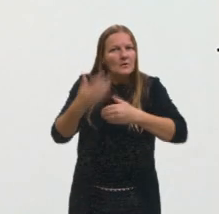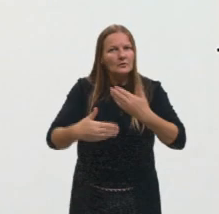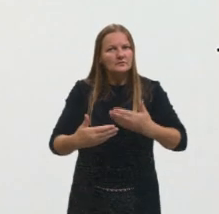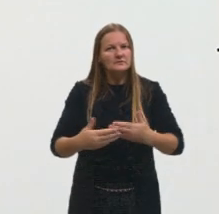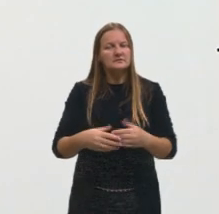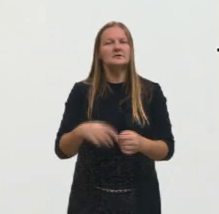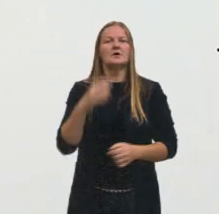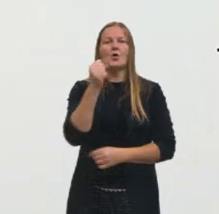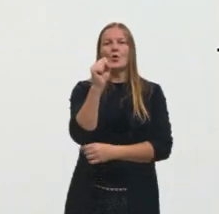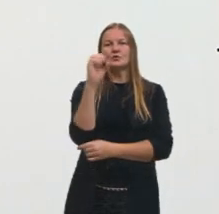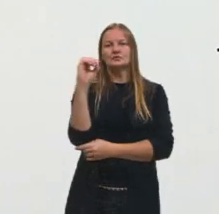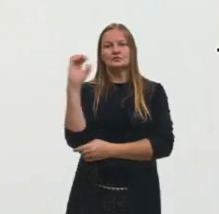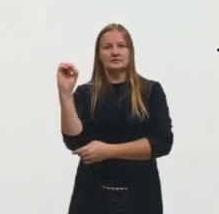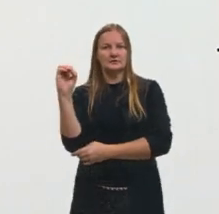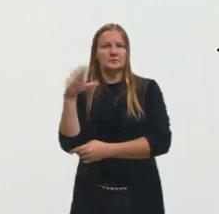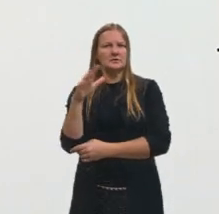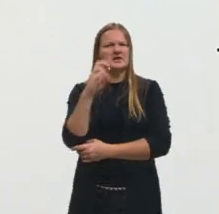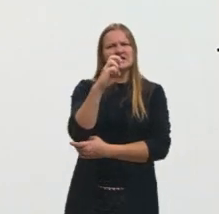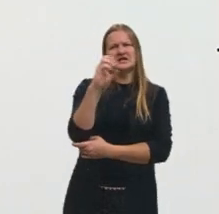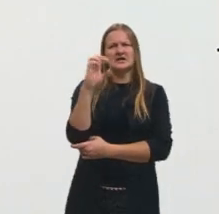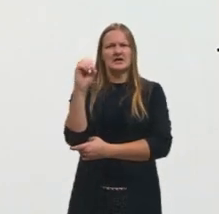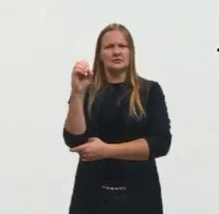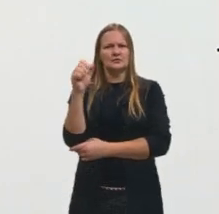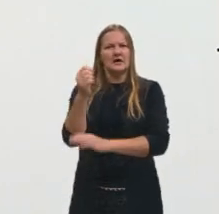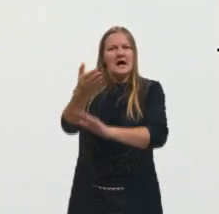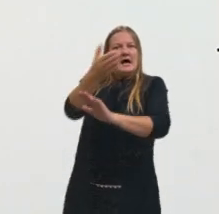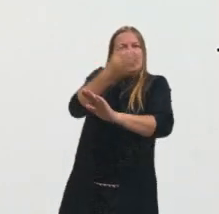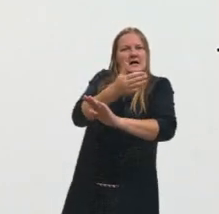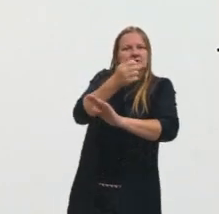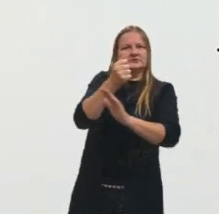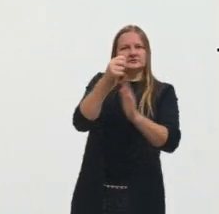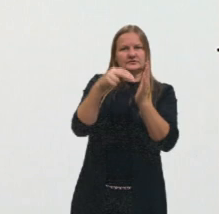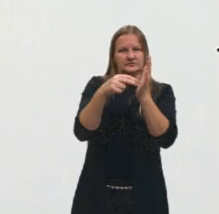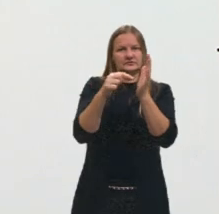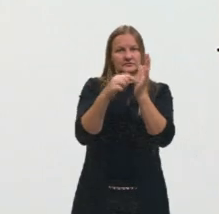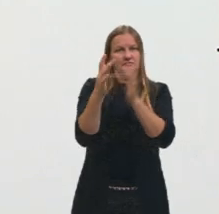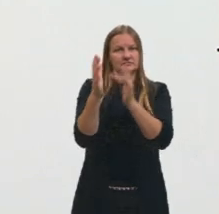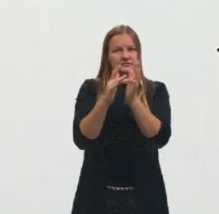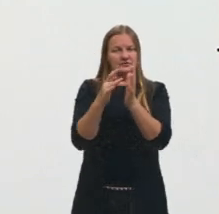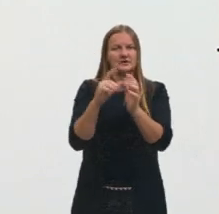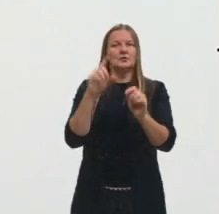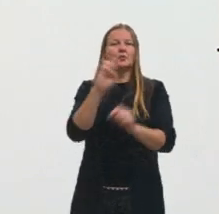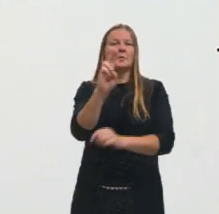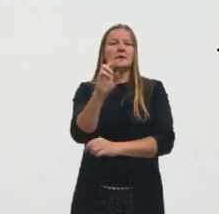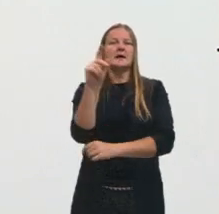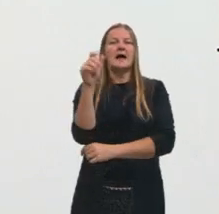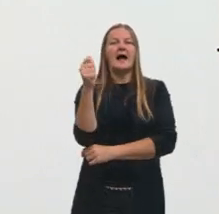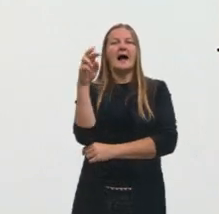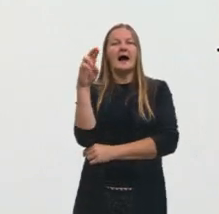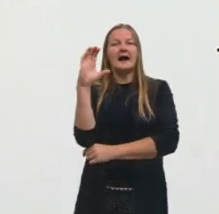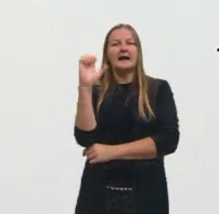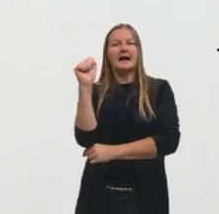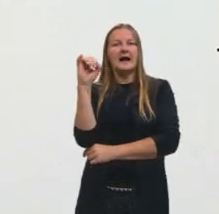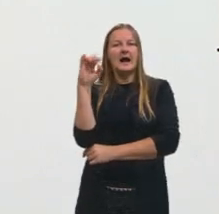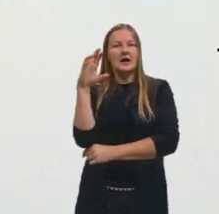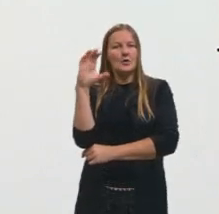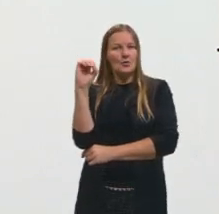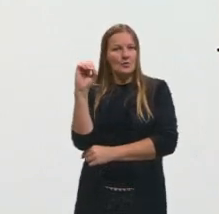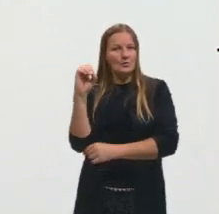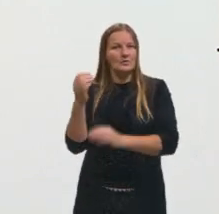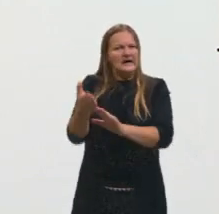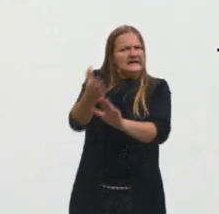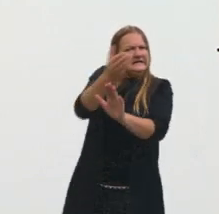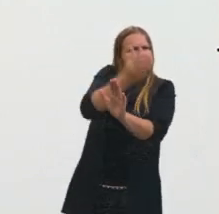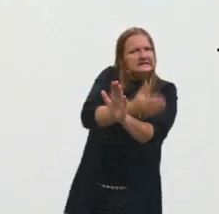então entre 800 e 500 antes de Cristo a gente vai ter o período arcaico que exatamente o período em que